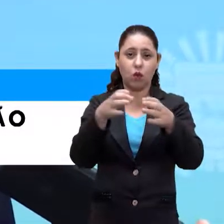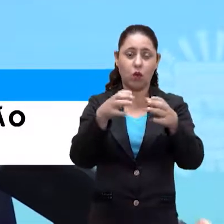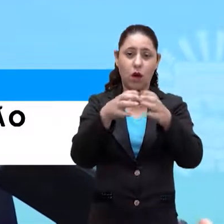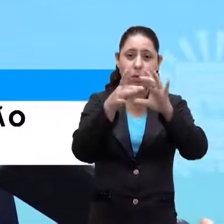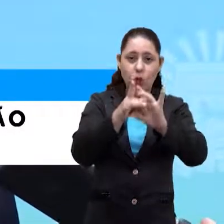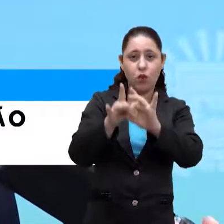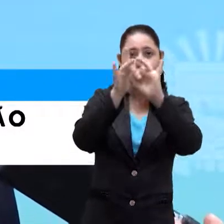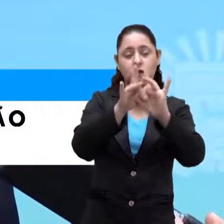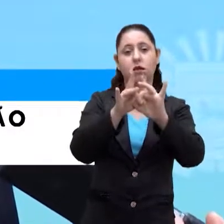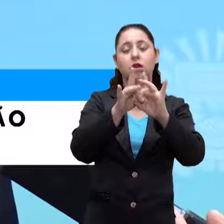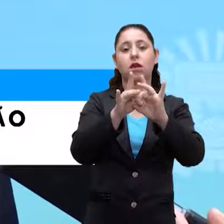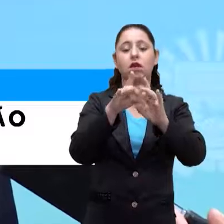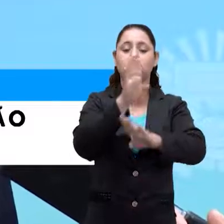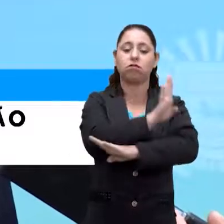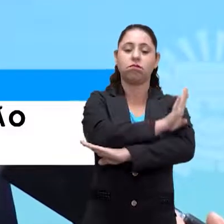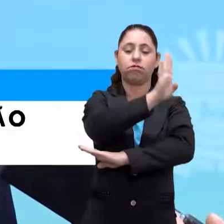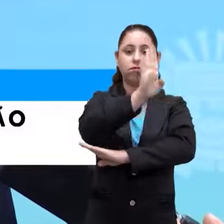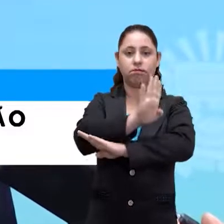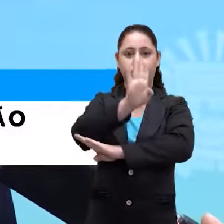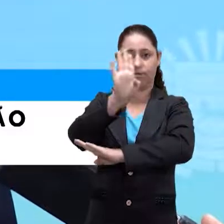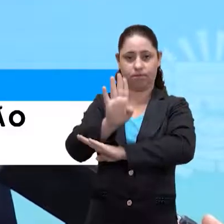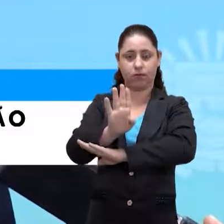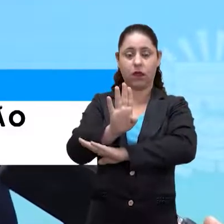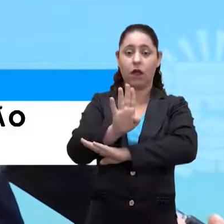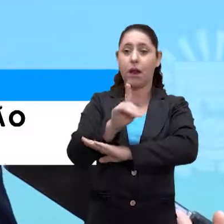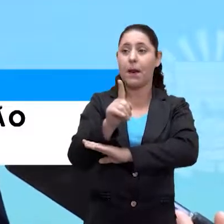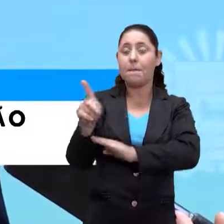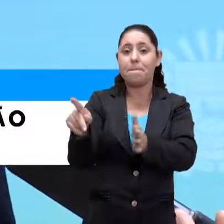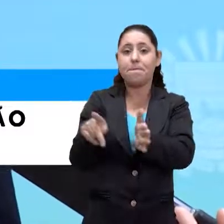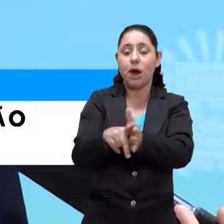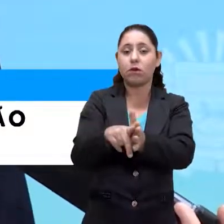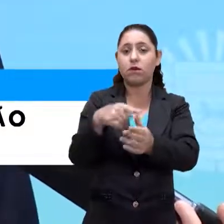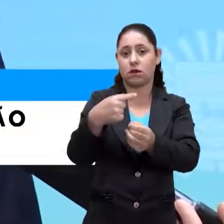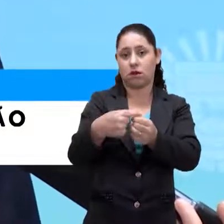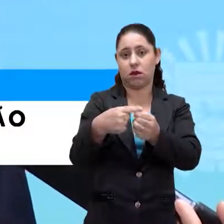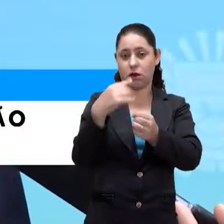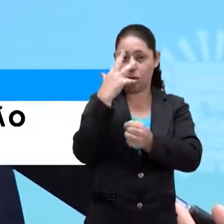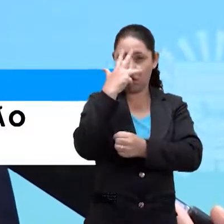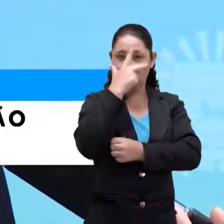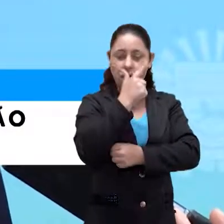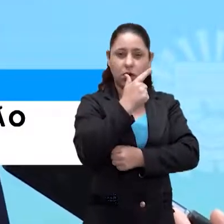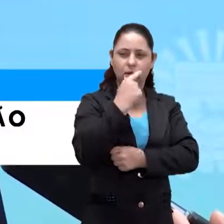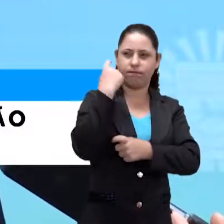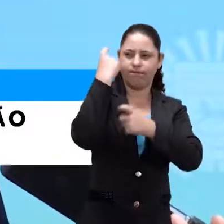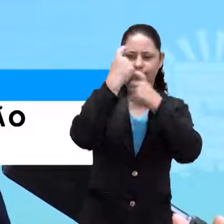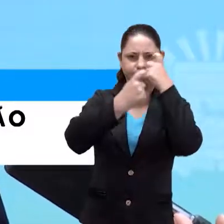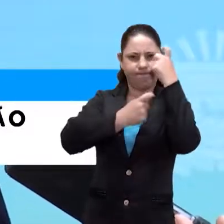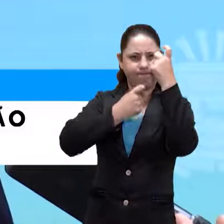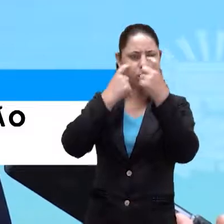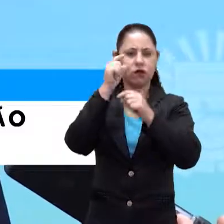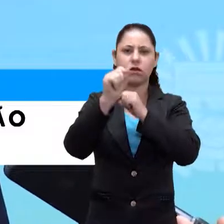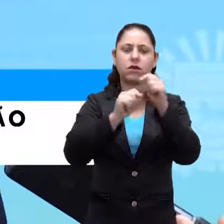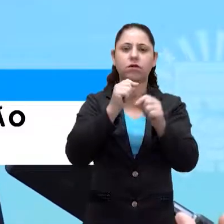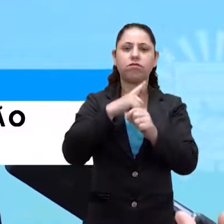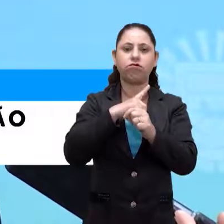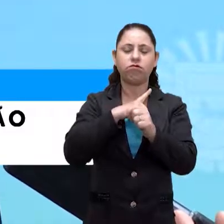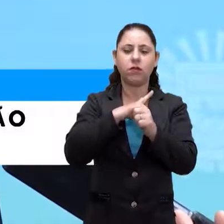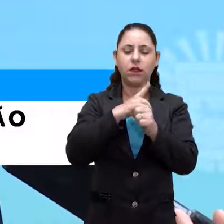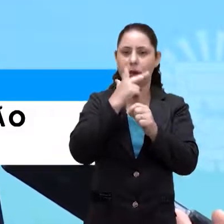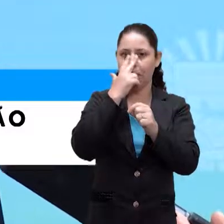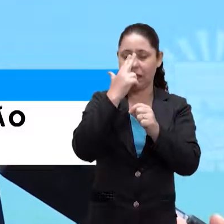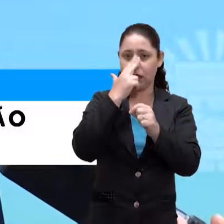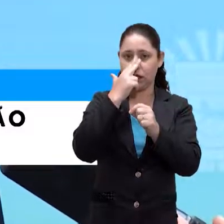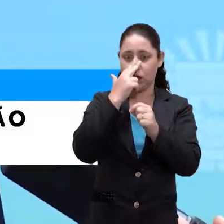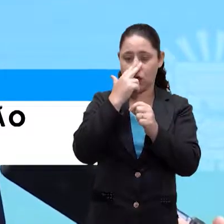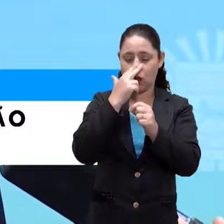grupo Unidos pela Serra da Bodoquena, que é lá de Bonito, preocupada com o avanço que está tendo